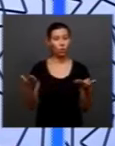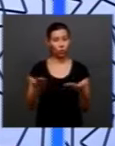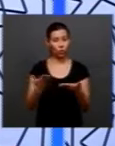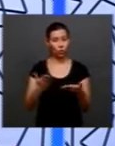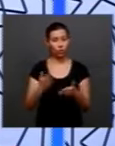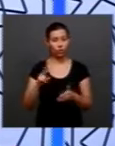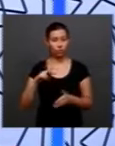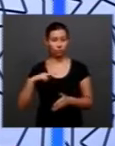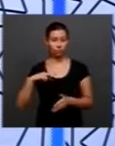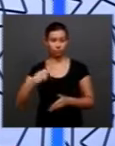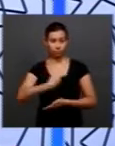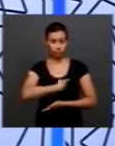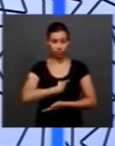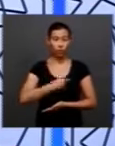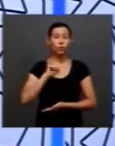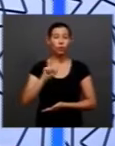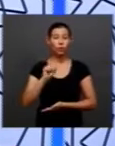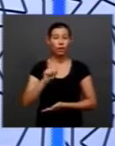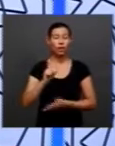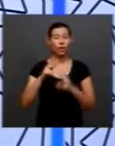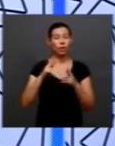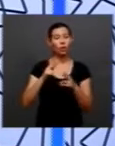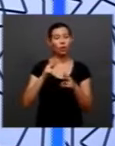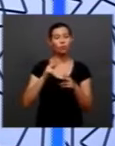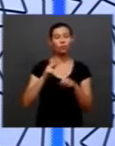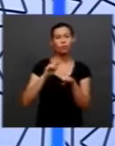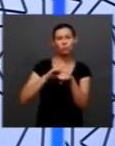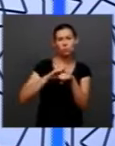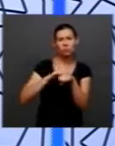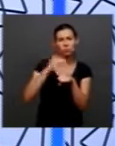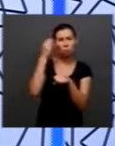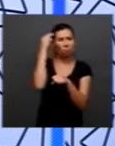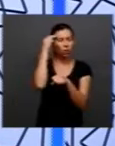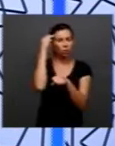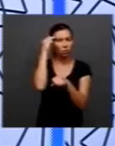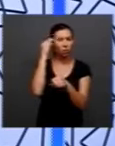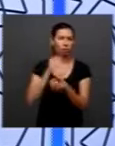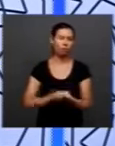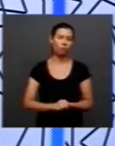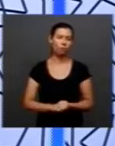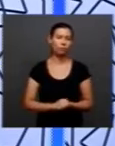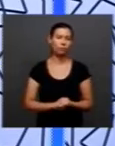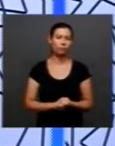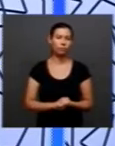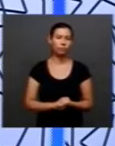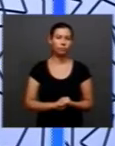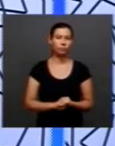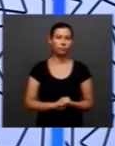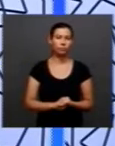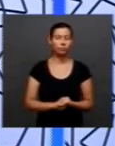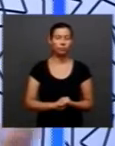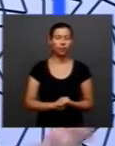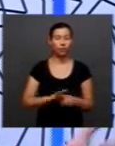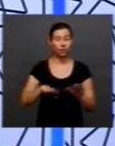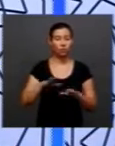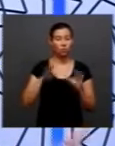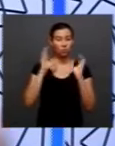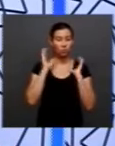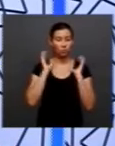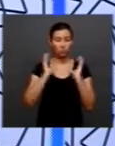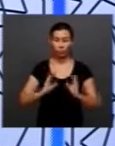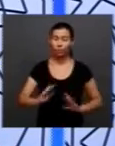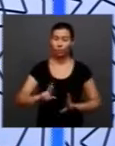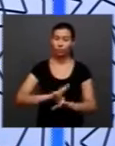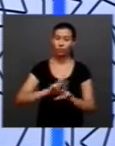presente com um transtorno, uma disforia, algo relacionado a um comportamento não normal. Então, esse